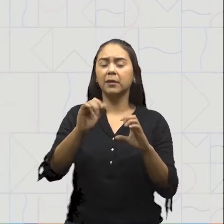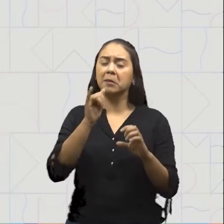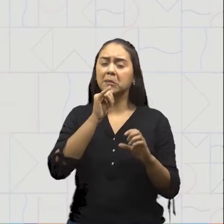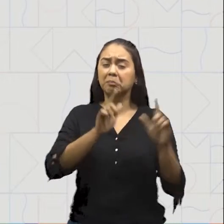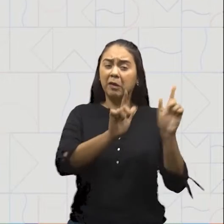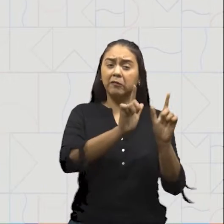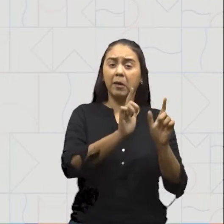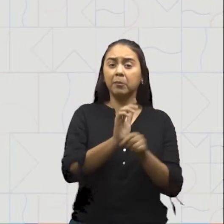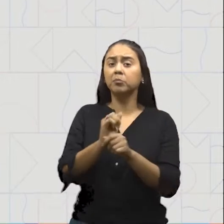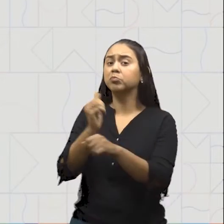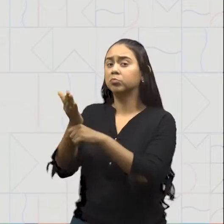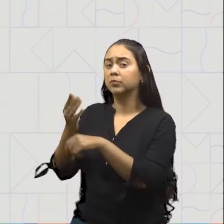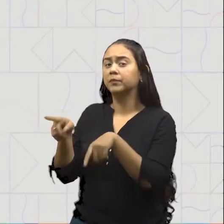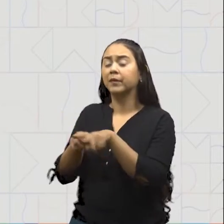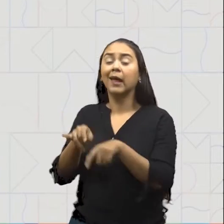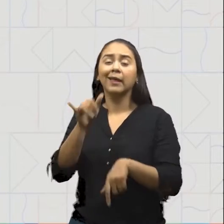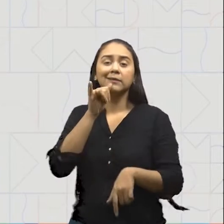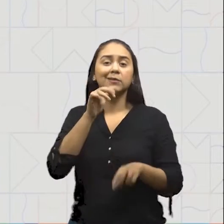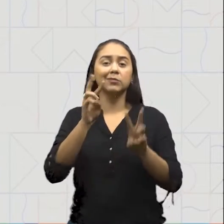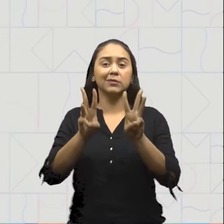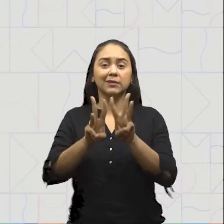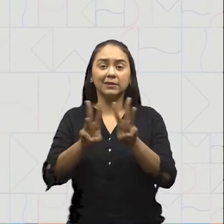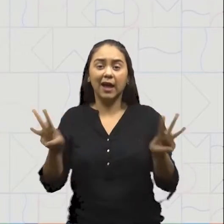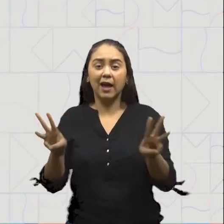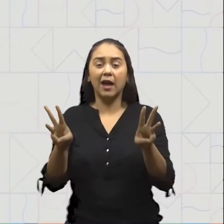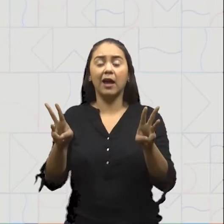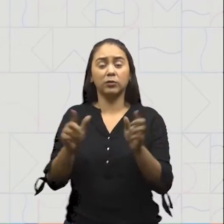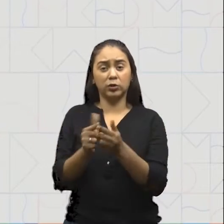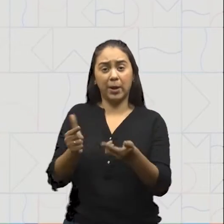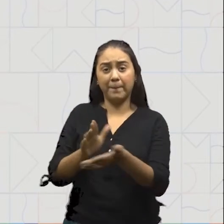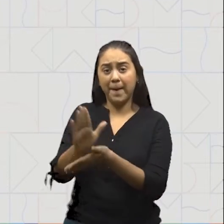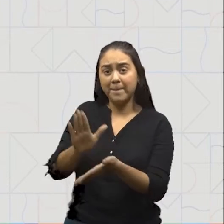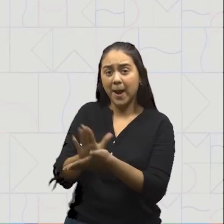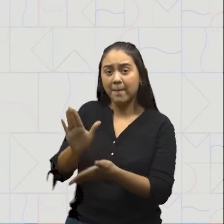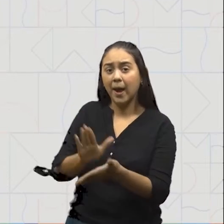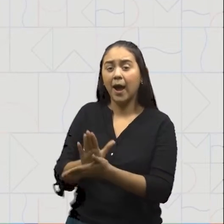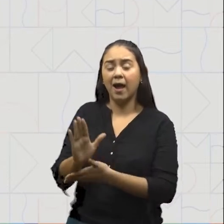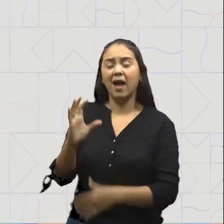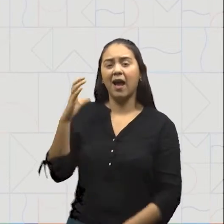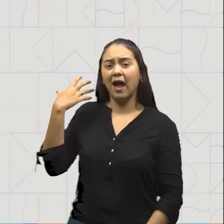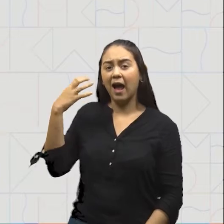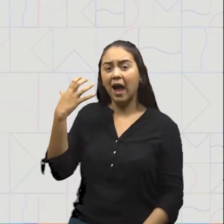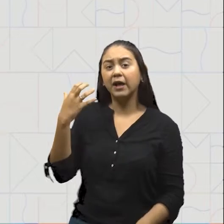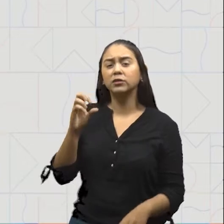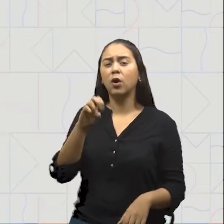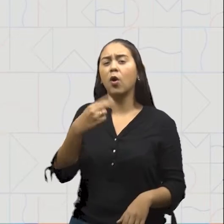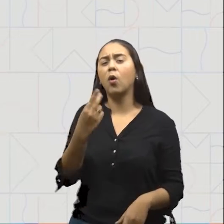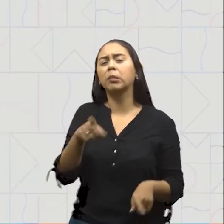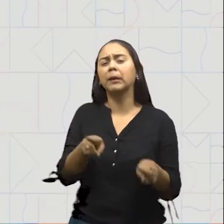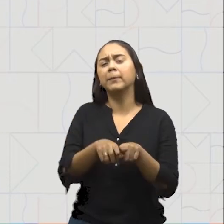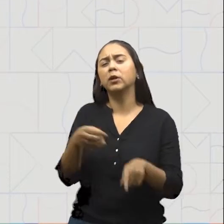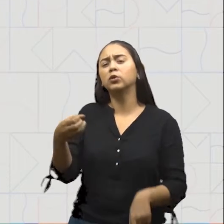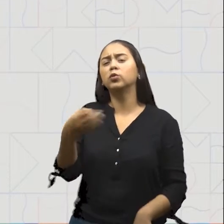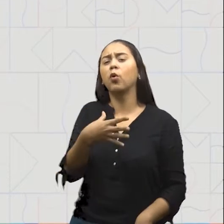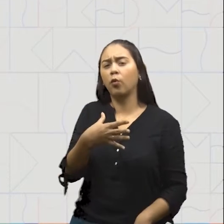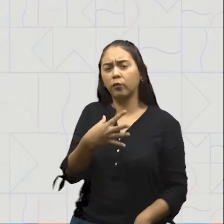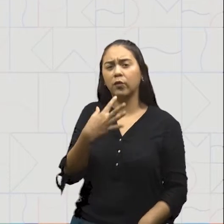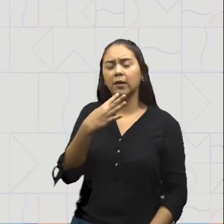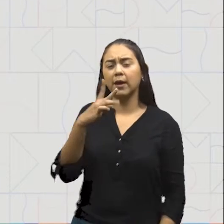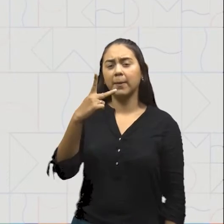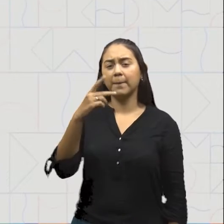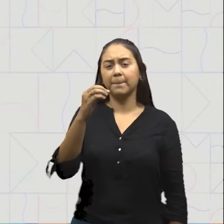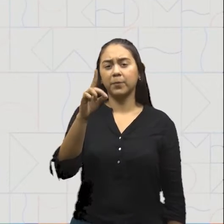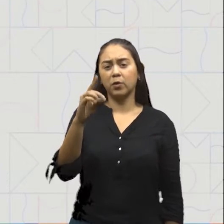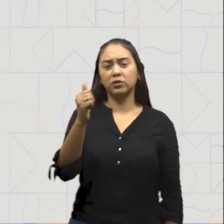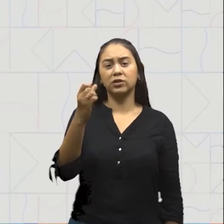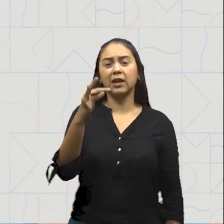TV. Pode ser por meios de sites, jornais impressos, rádio ou o mais novo jeitinho de ouvir,